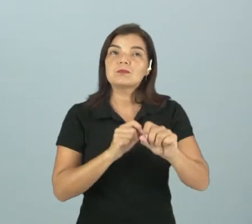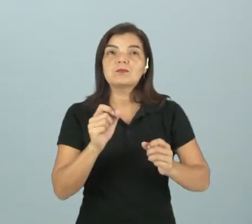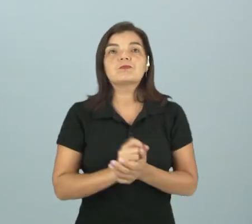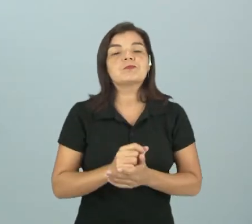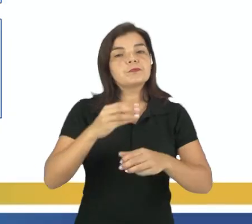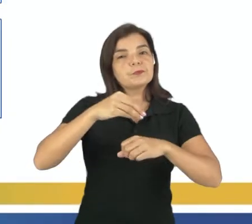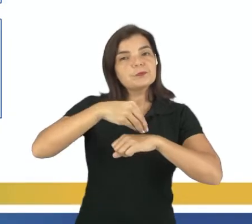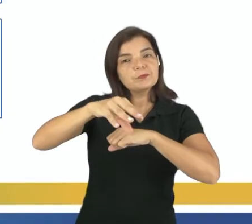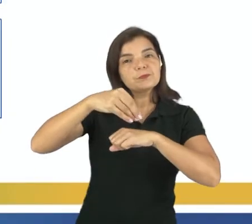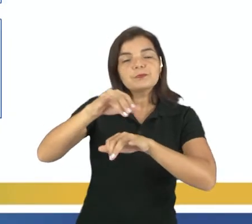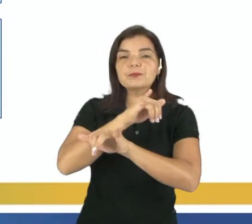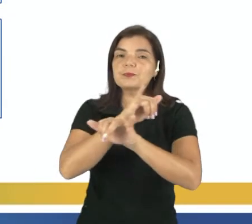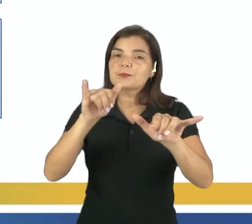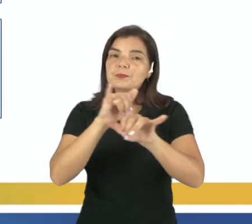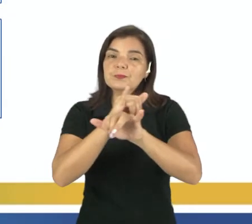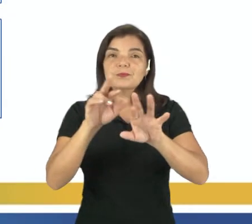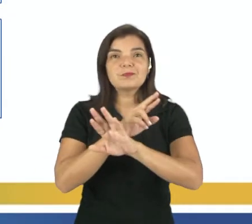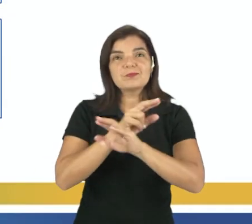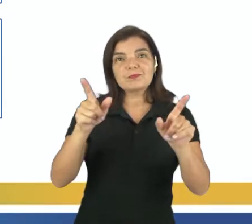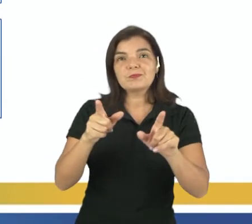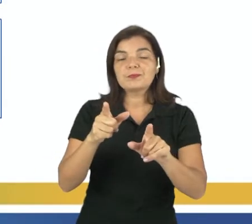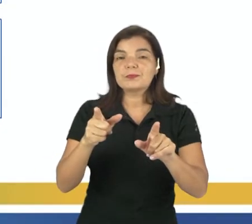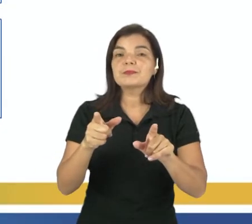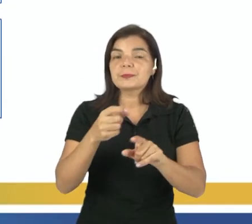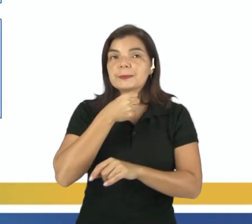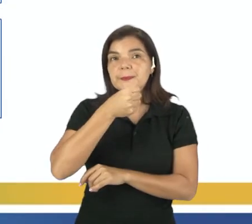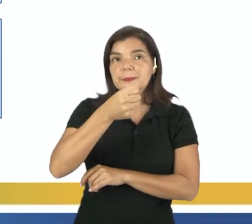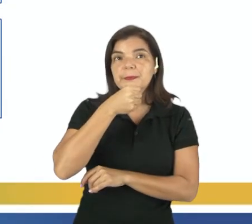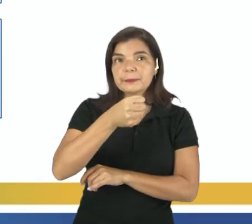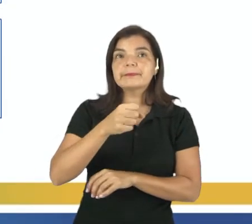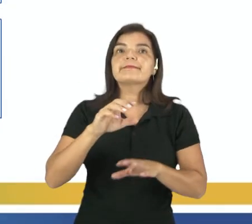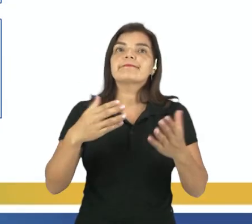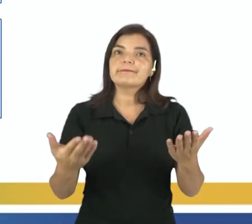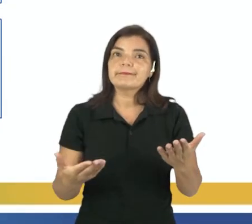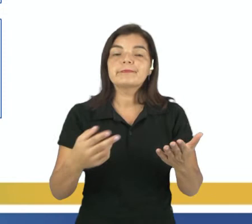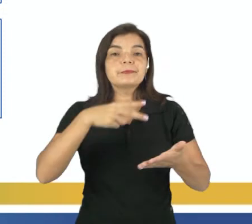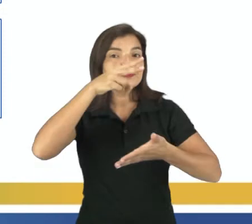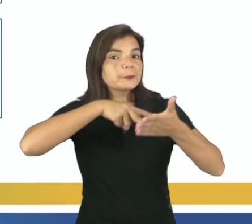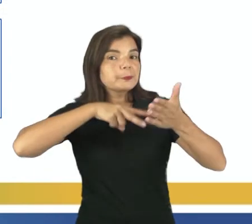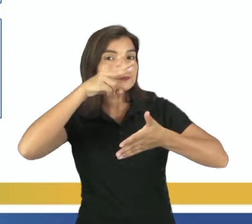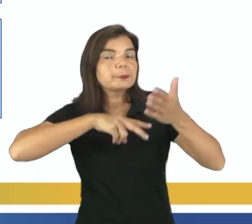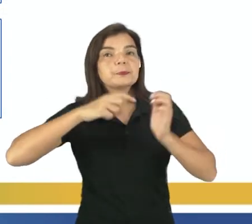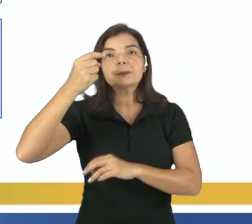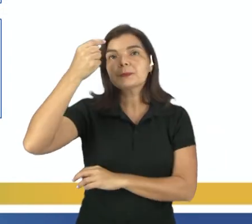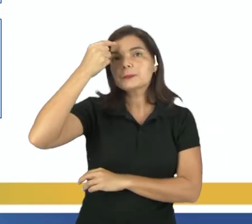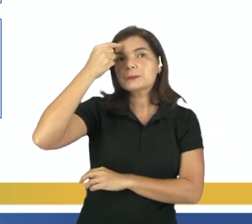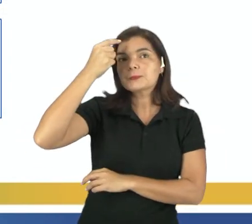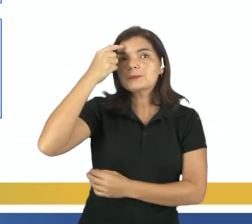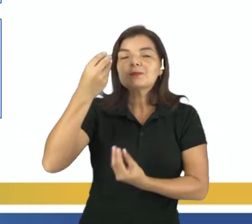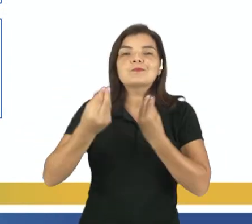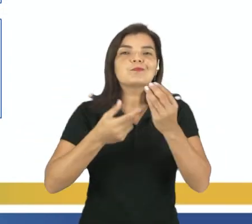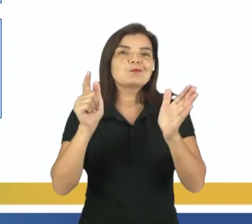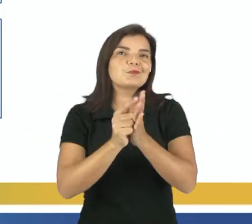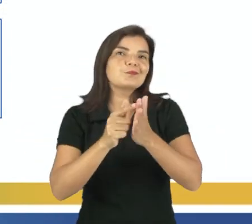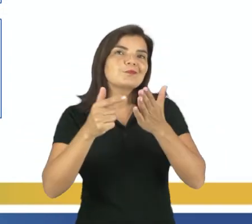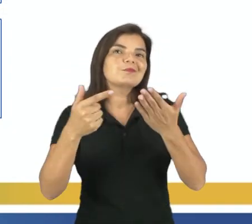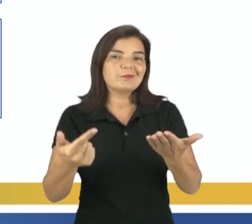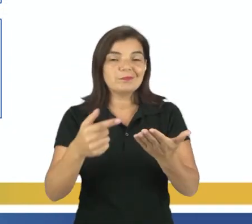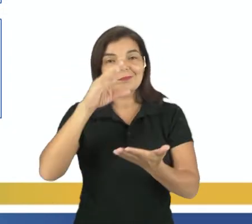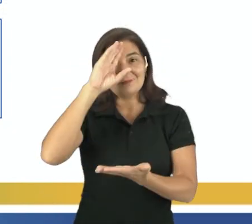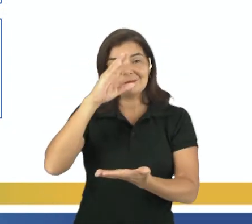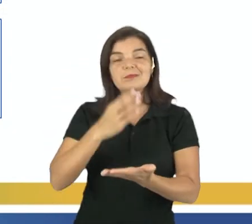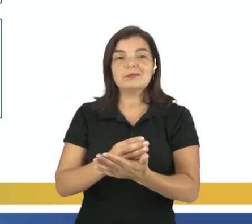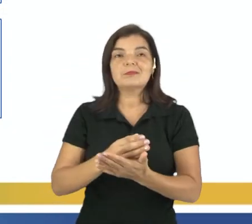a divulgação dos diferentes títulos de reportagem pretende levar o leitor a pensar de acordo com o que o